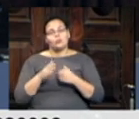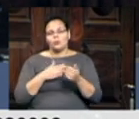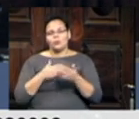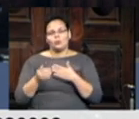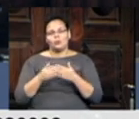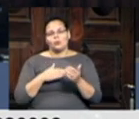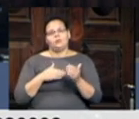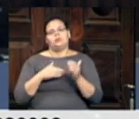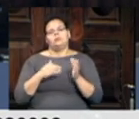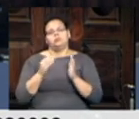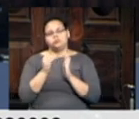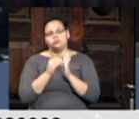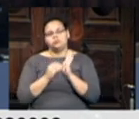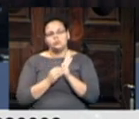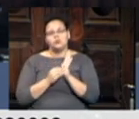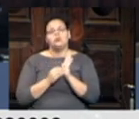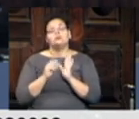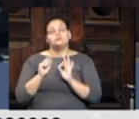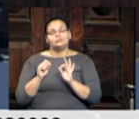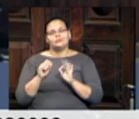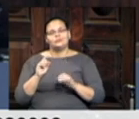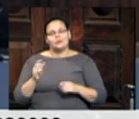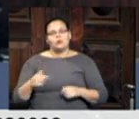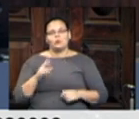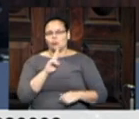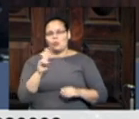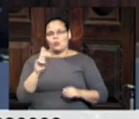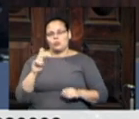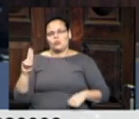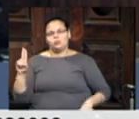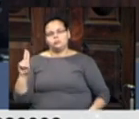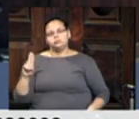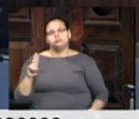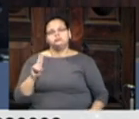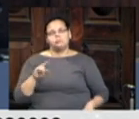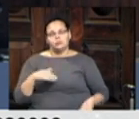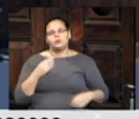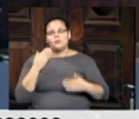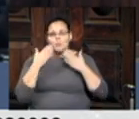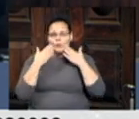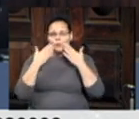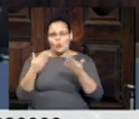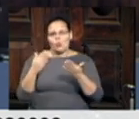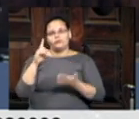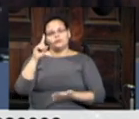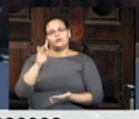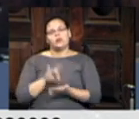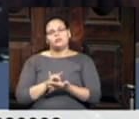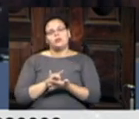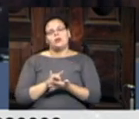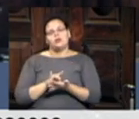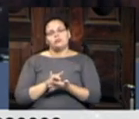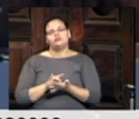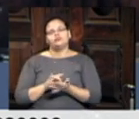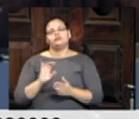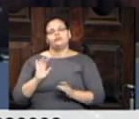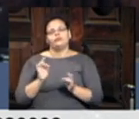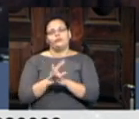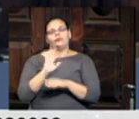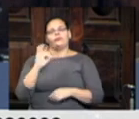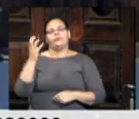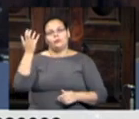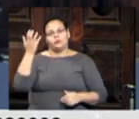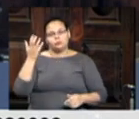qualquer procedimento que traga os nomes, que mostre a realidade dos fatos,